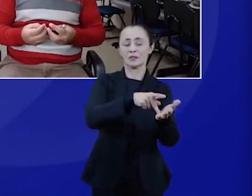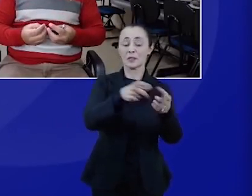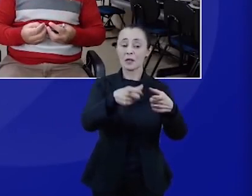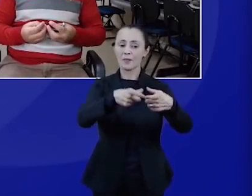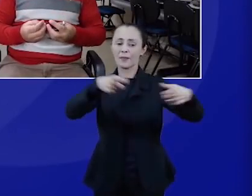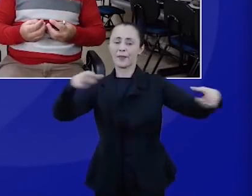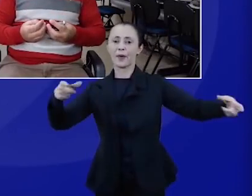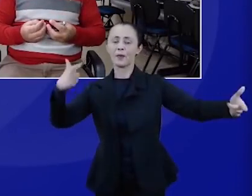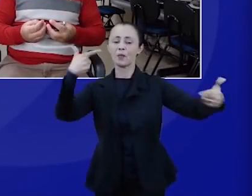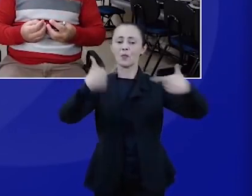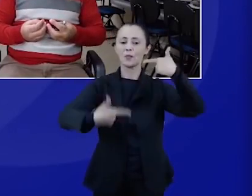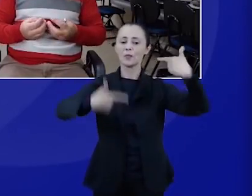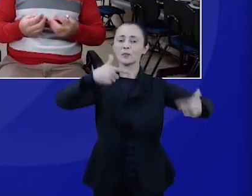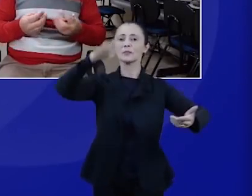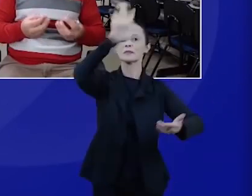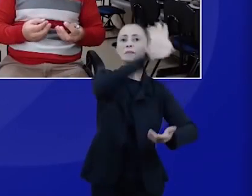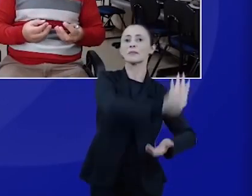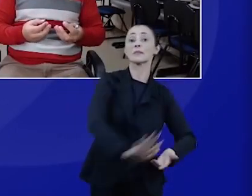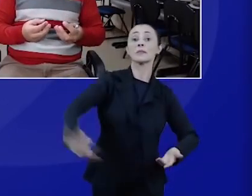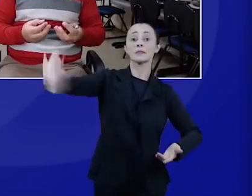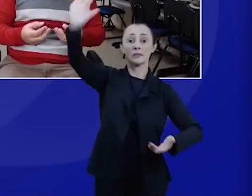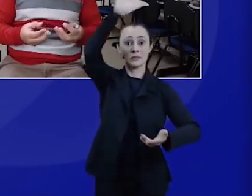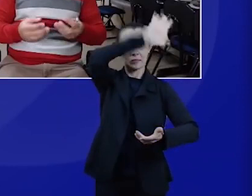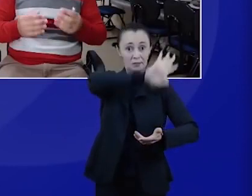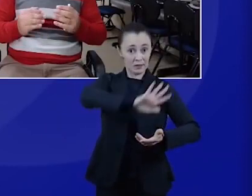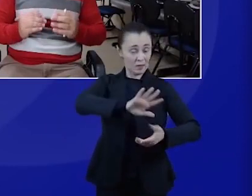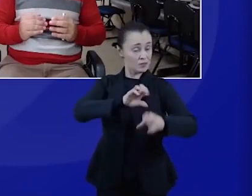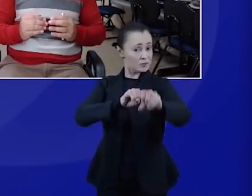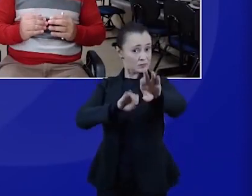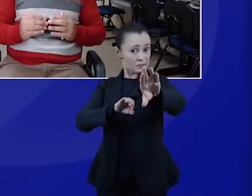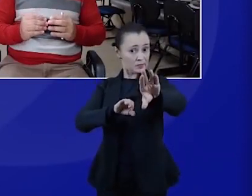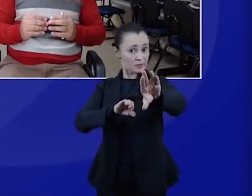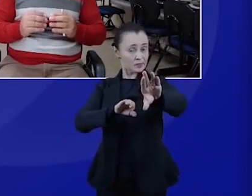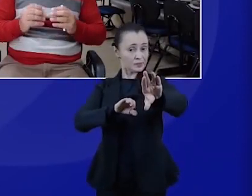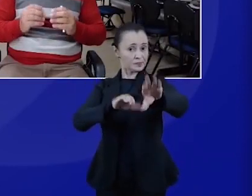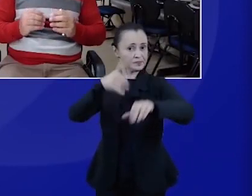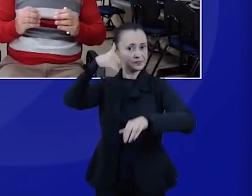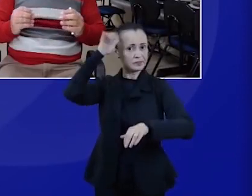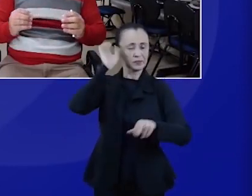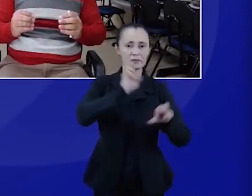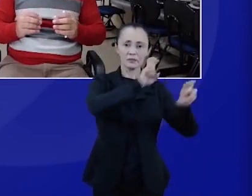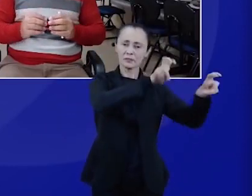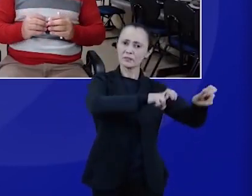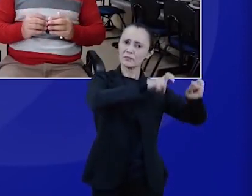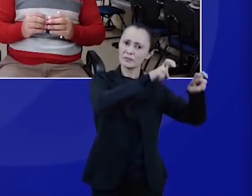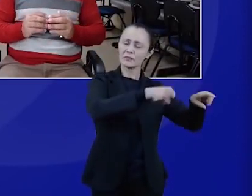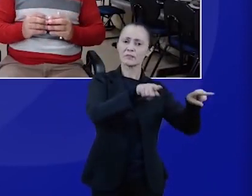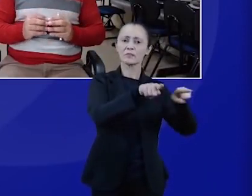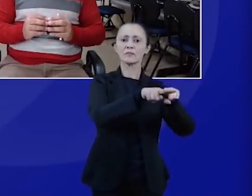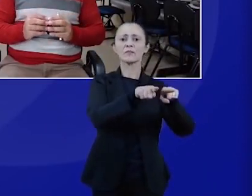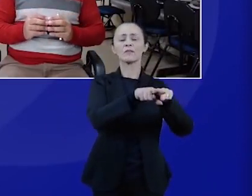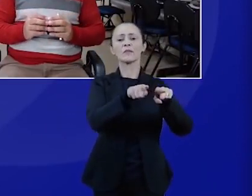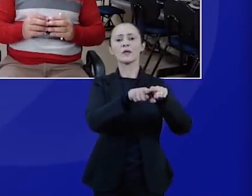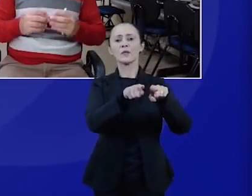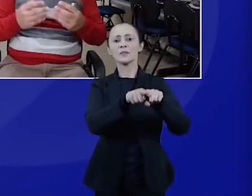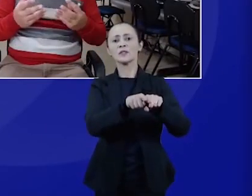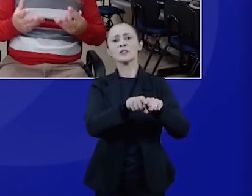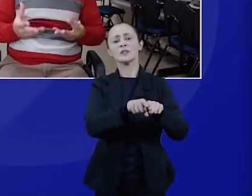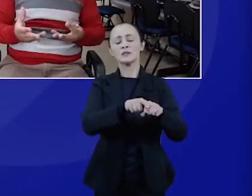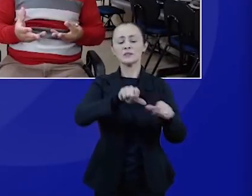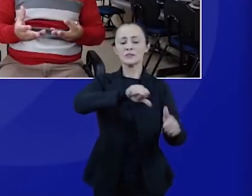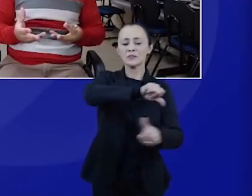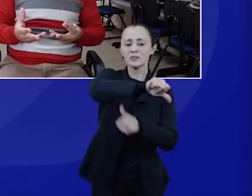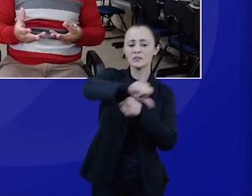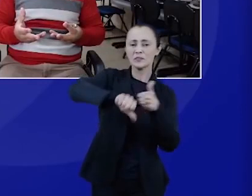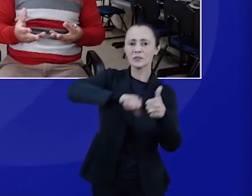uma política nacional de educação do campo, assim como um Programa Nacional de Educação de Reforma Agrária,